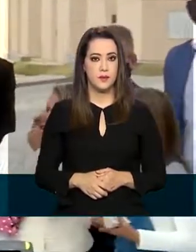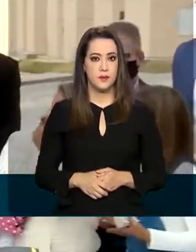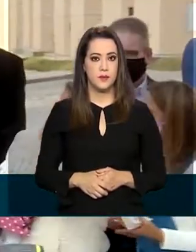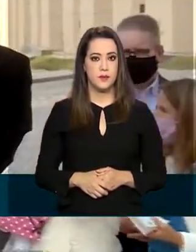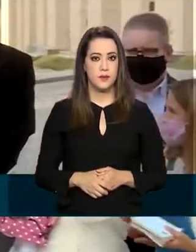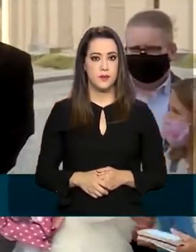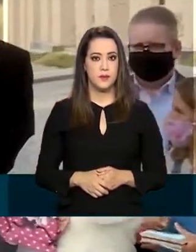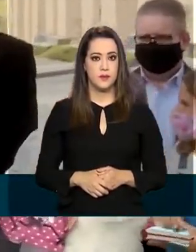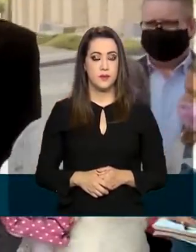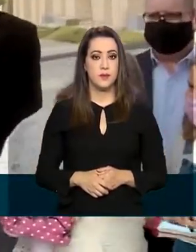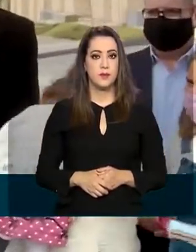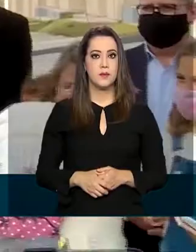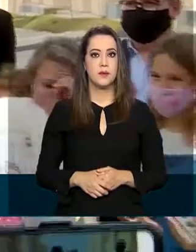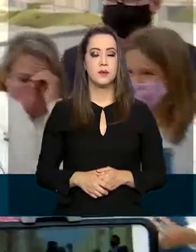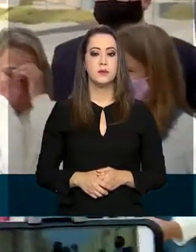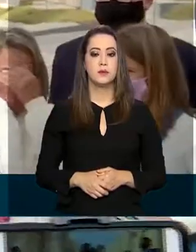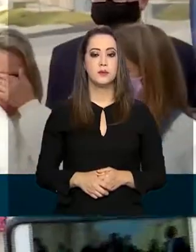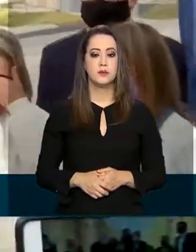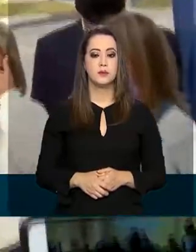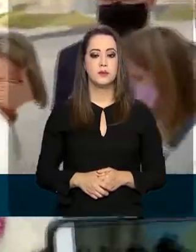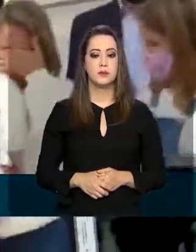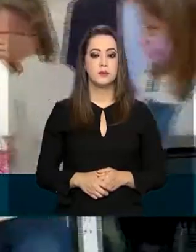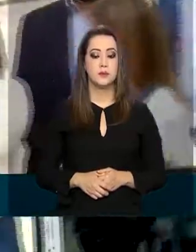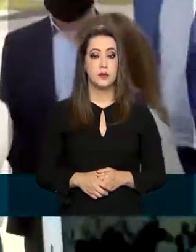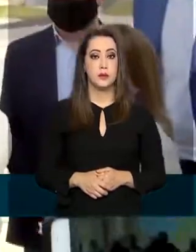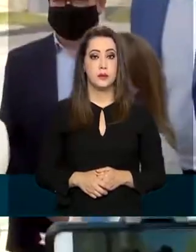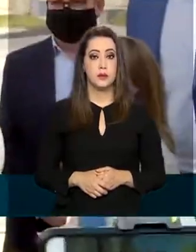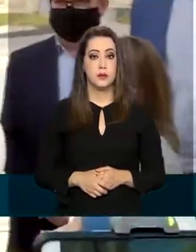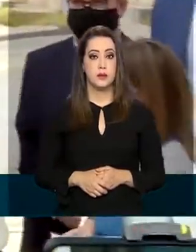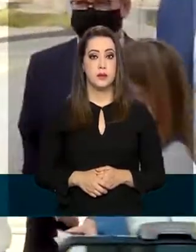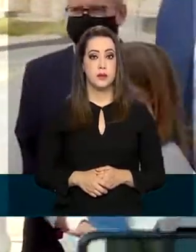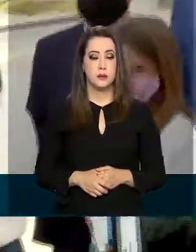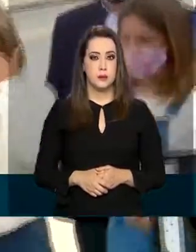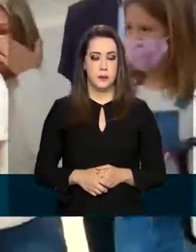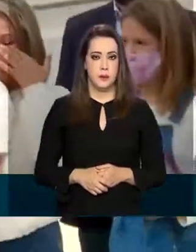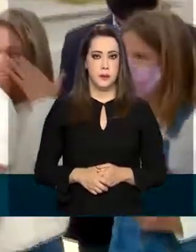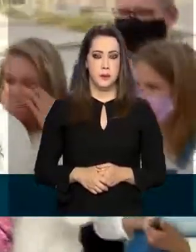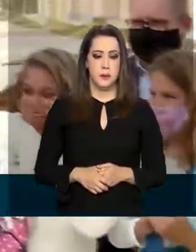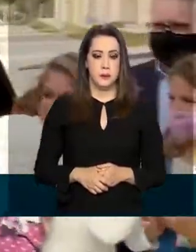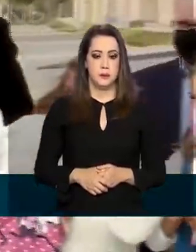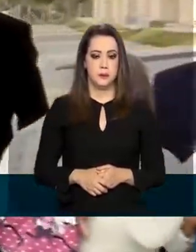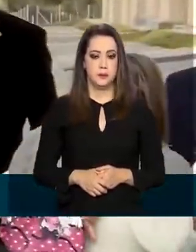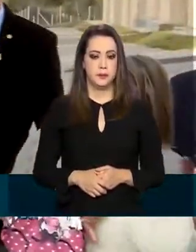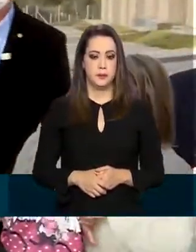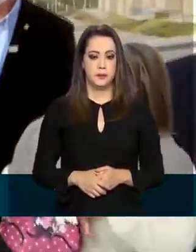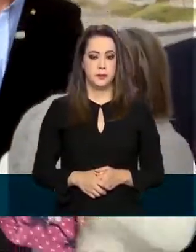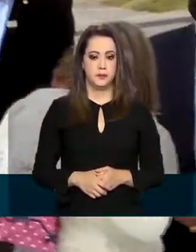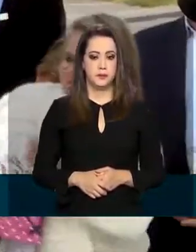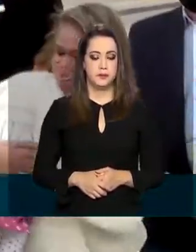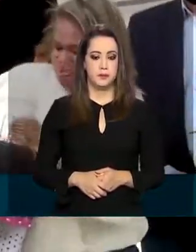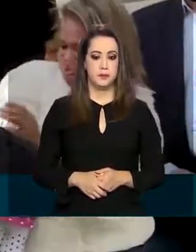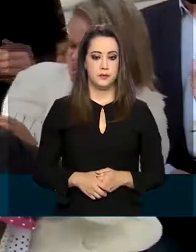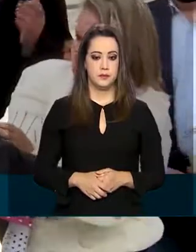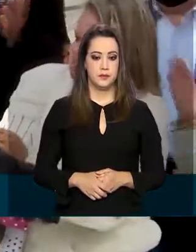unidade habitacional nas mãos do presidente da Caixa, Pedro Guimarães.